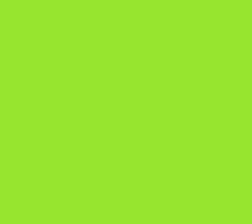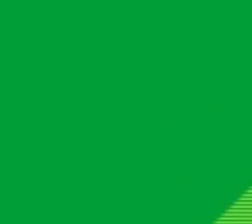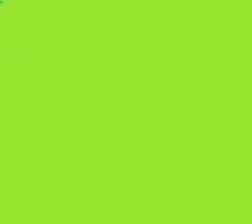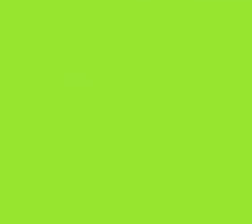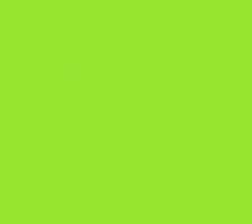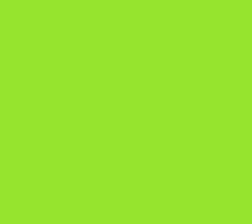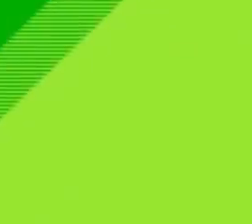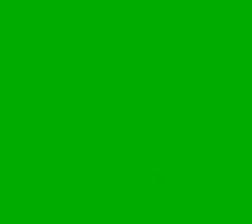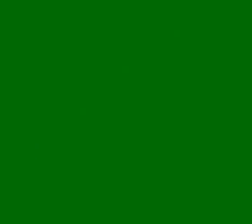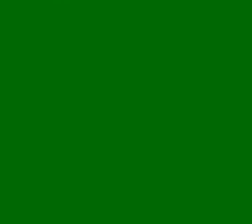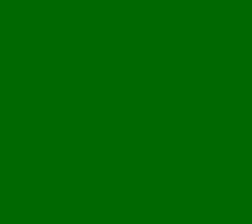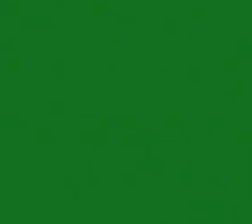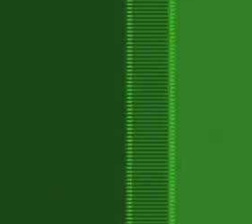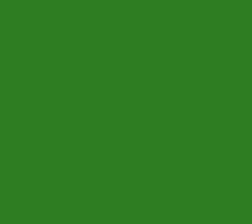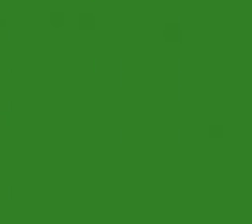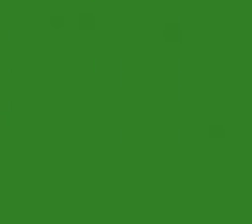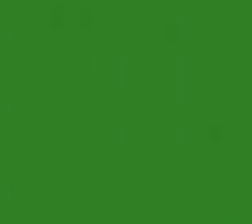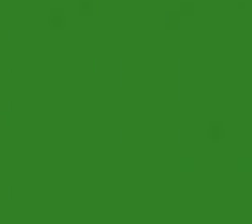encontro.